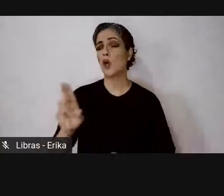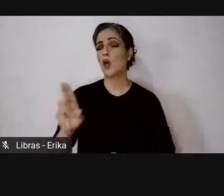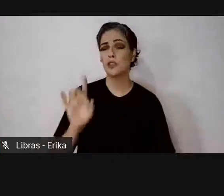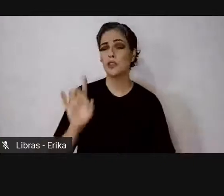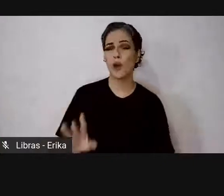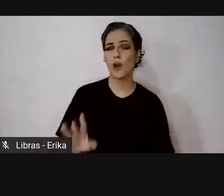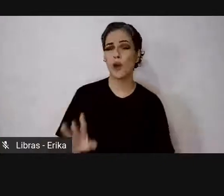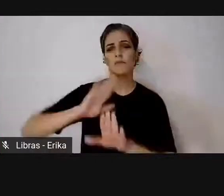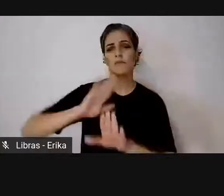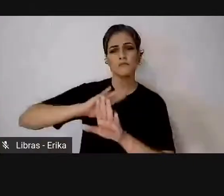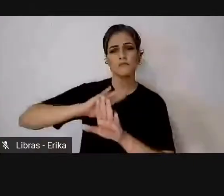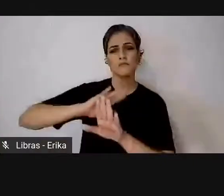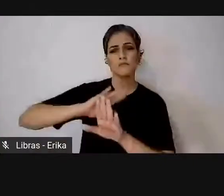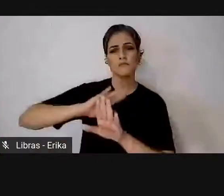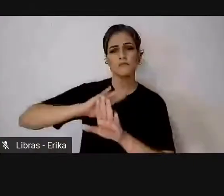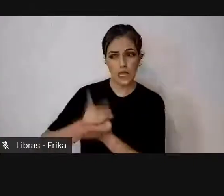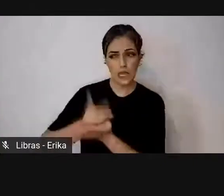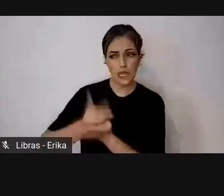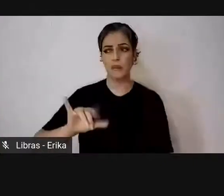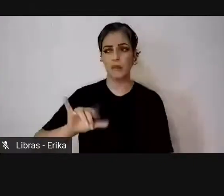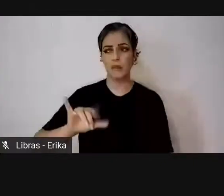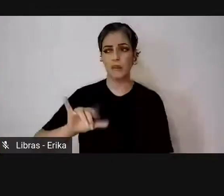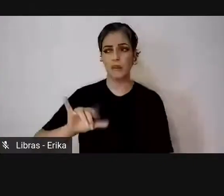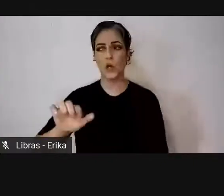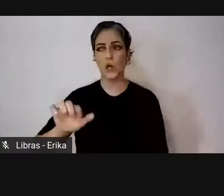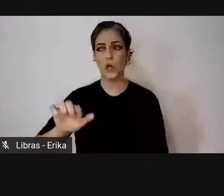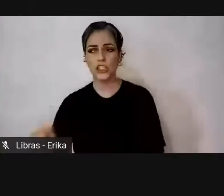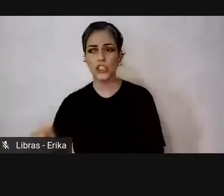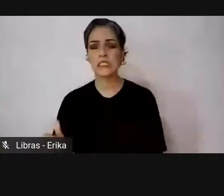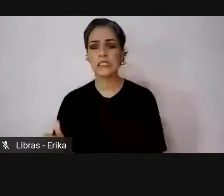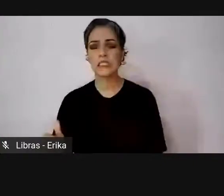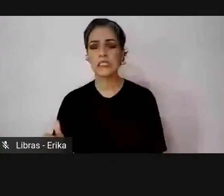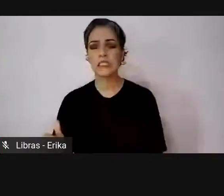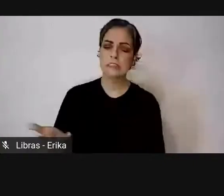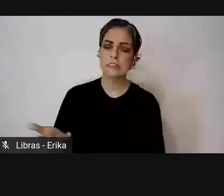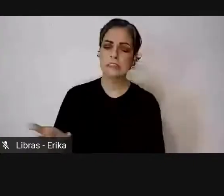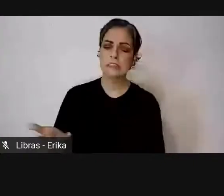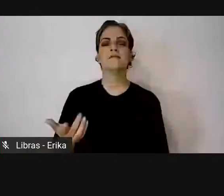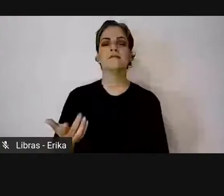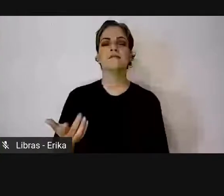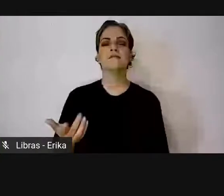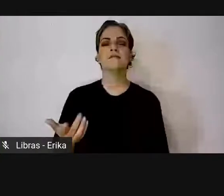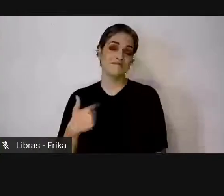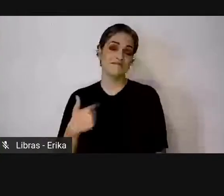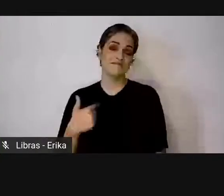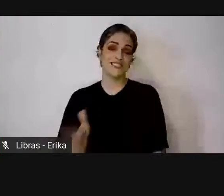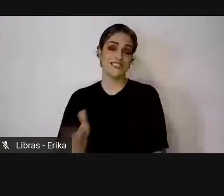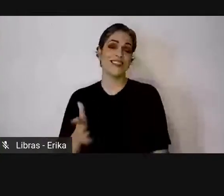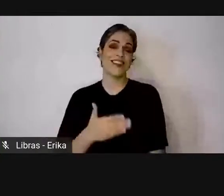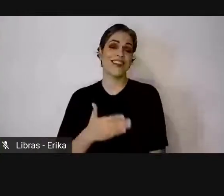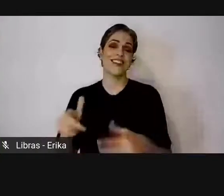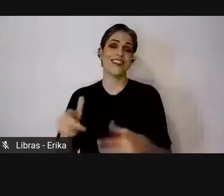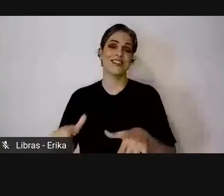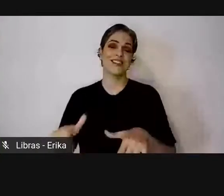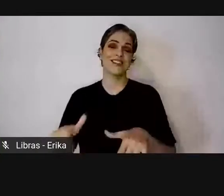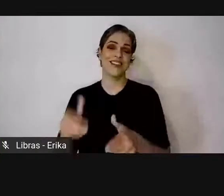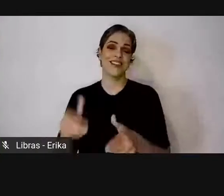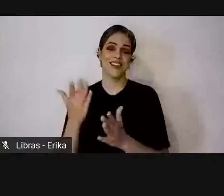começando esse trabalho, já tinha um projeto, um pré-projeto quase que aprovado,